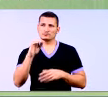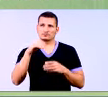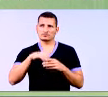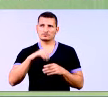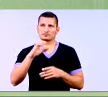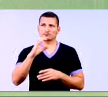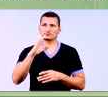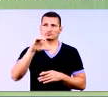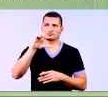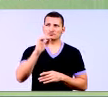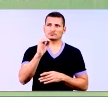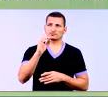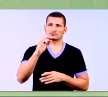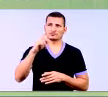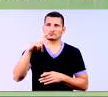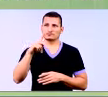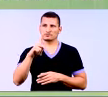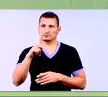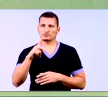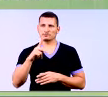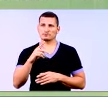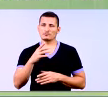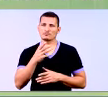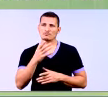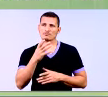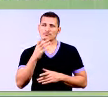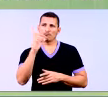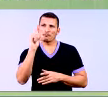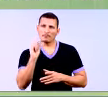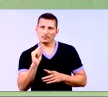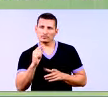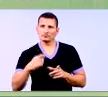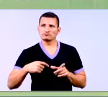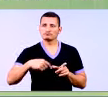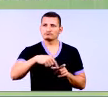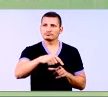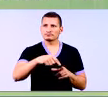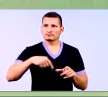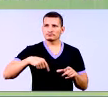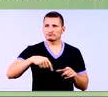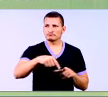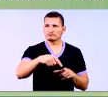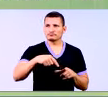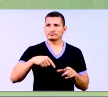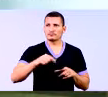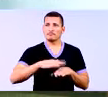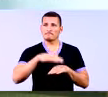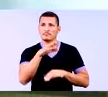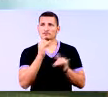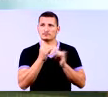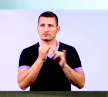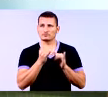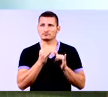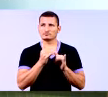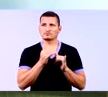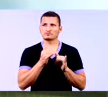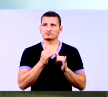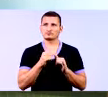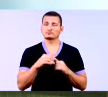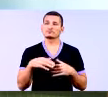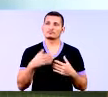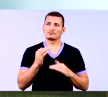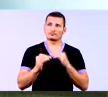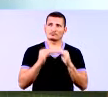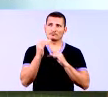é melhor mandar e dar menos viagem, mais informações, mais bits na mesma viagem. Por isso que a evolução qual que é?